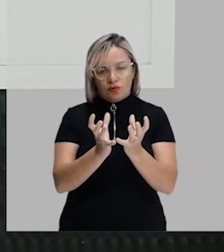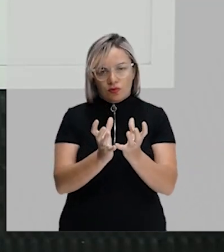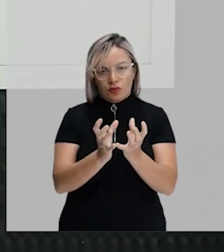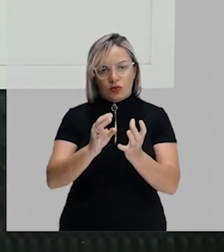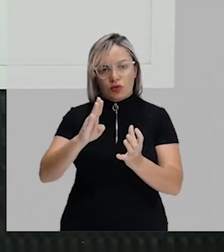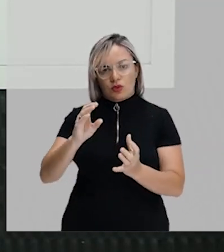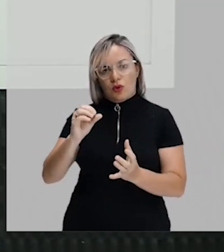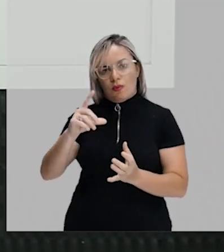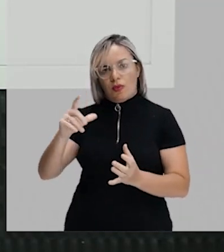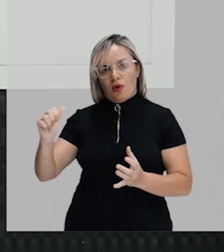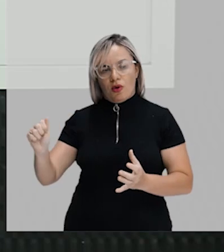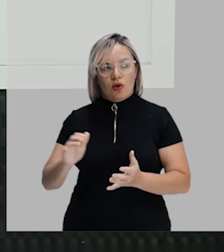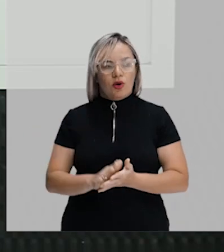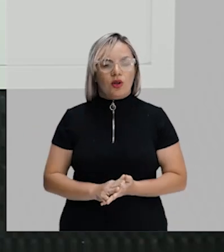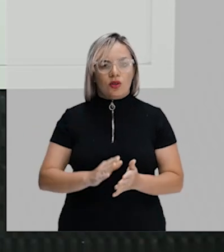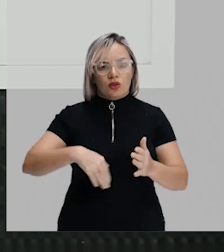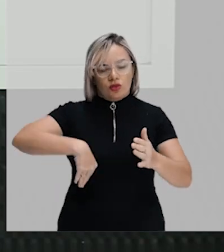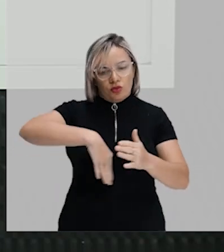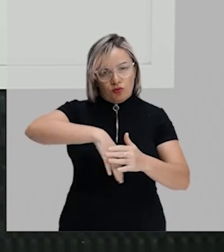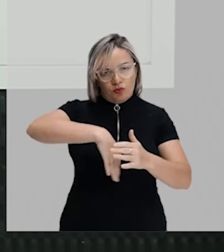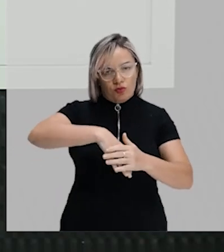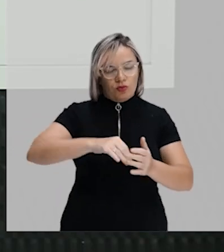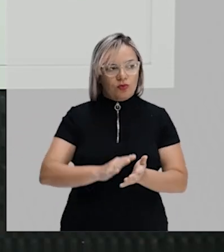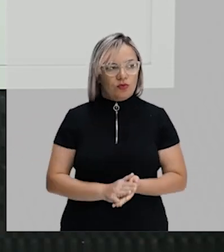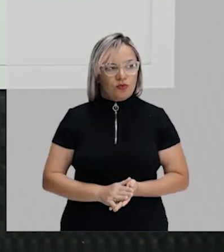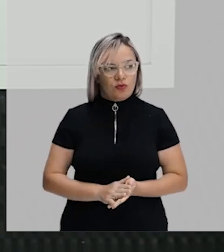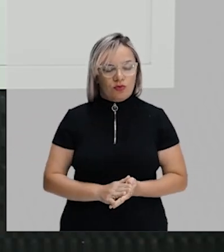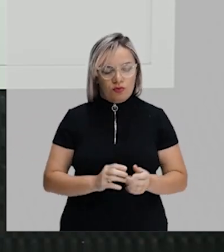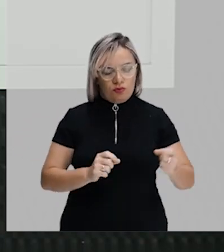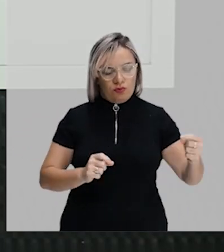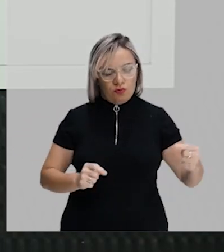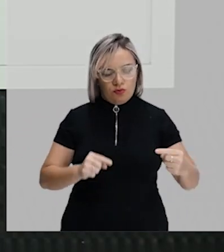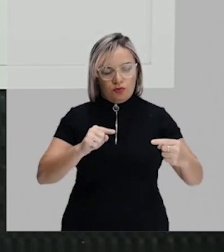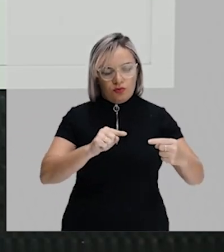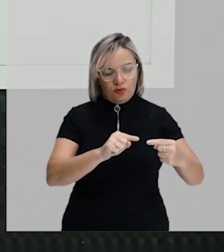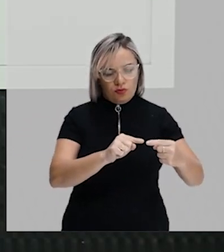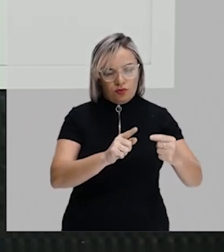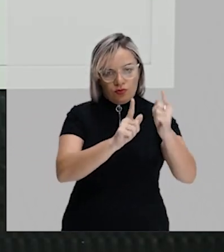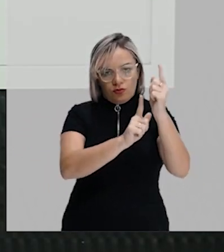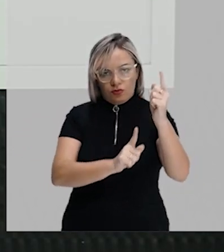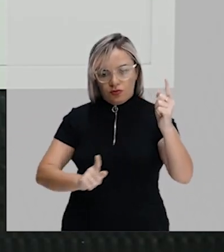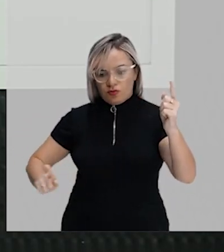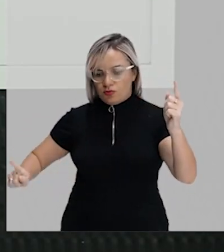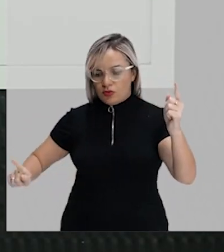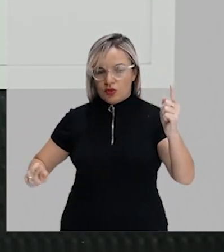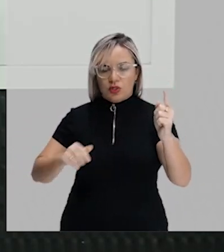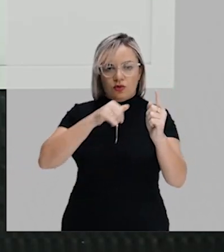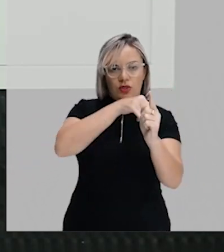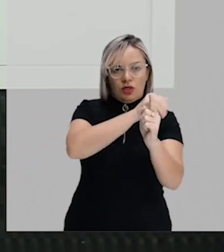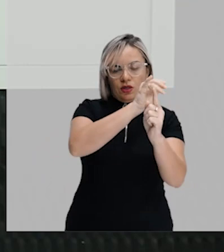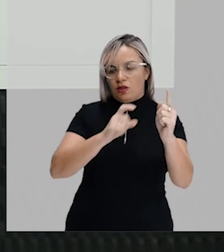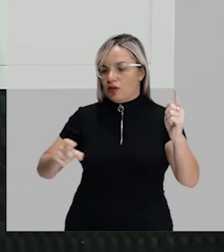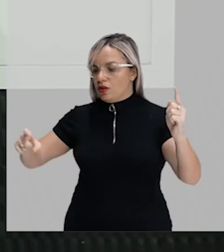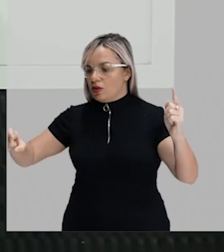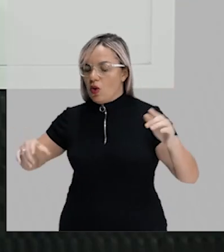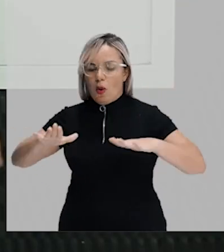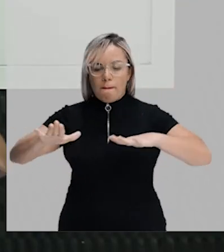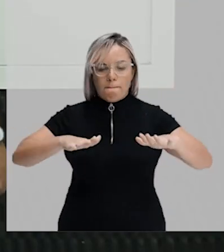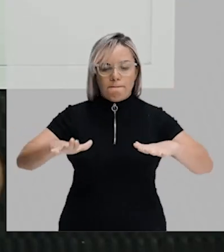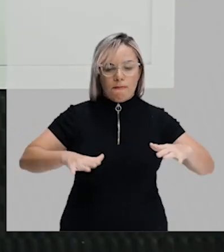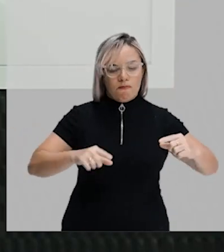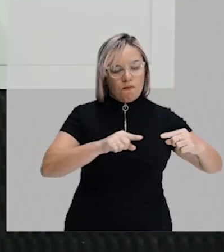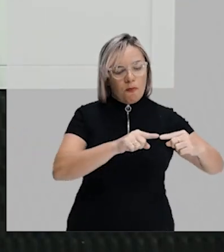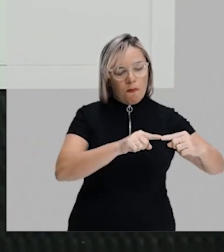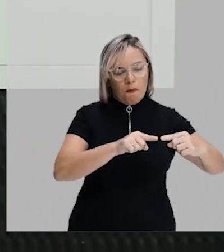Então, tem aqui uma bola de futebol e essa bola ela vai ser chutada e fazer esse lançamento, né? Fazer esse movimento, tá